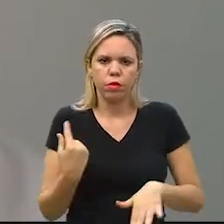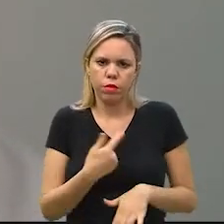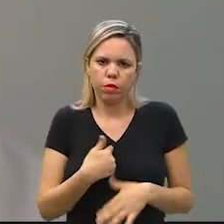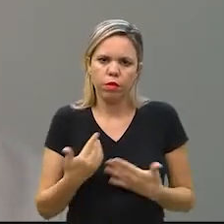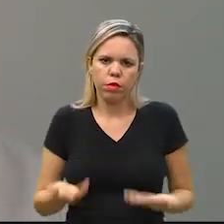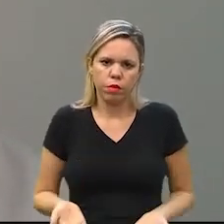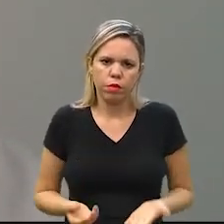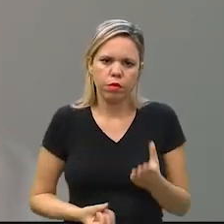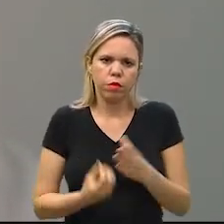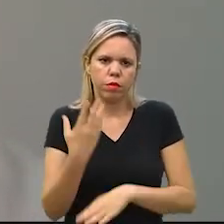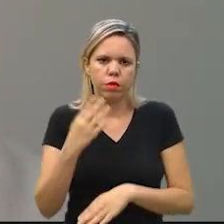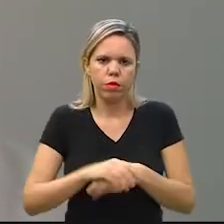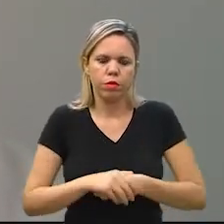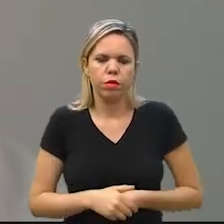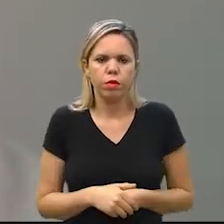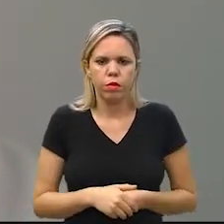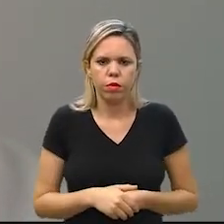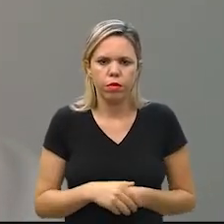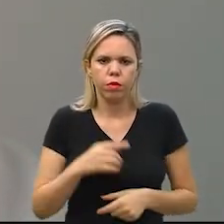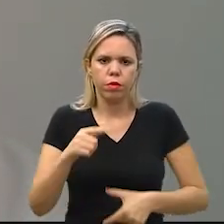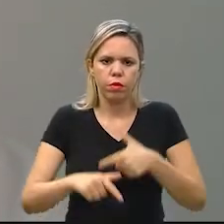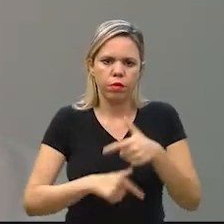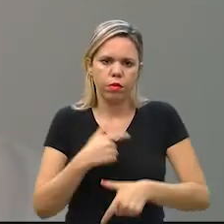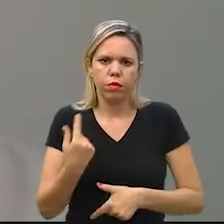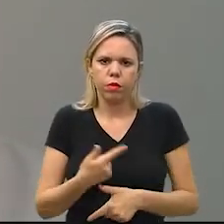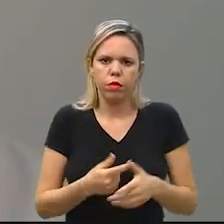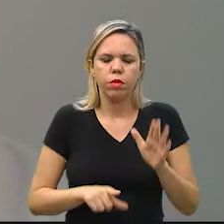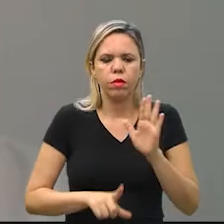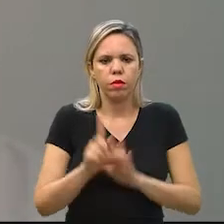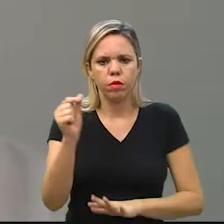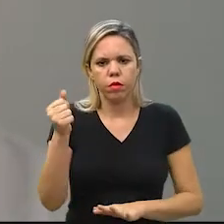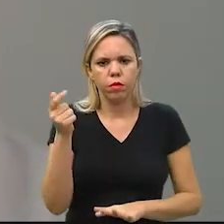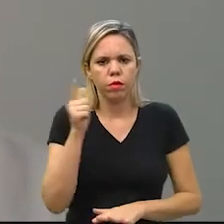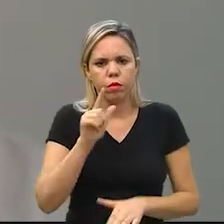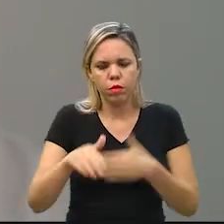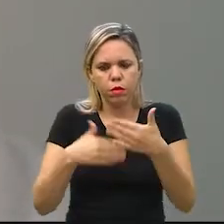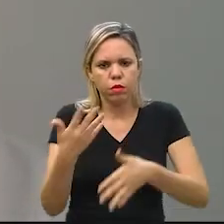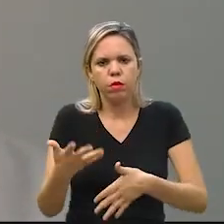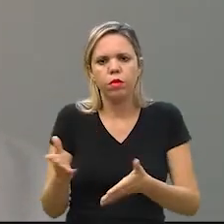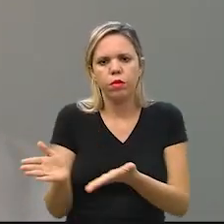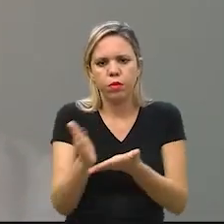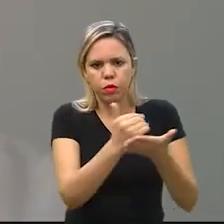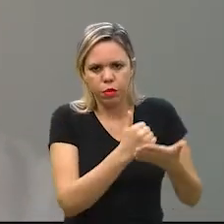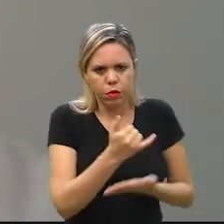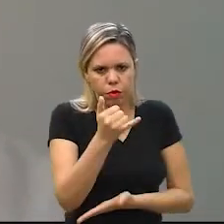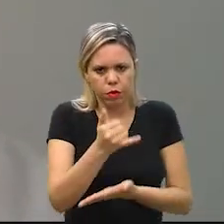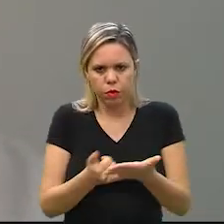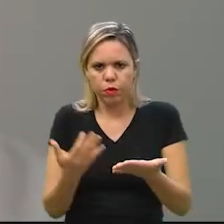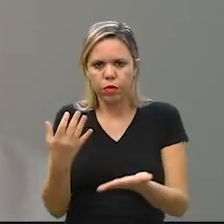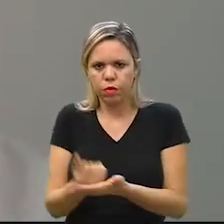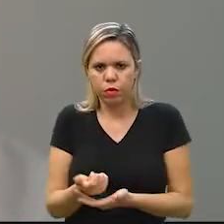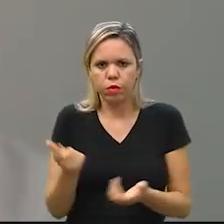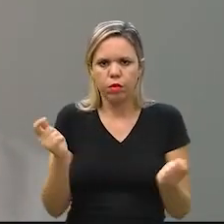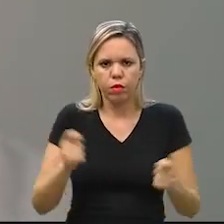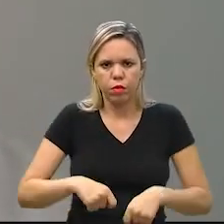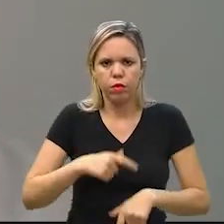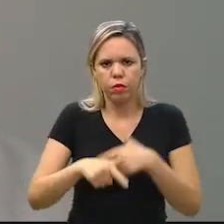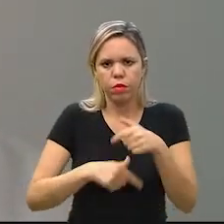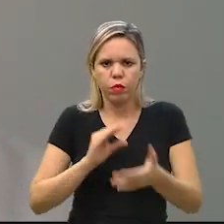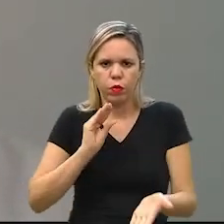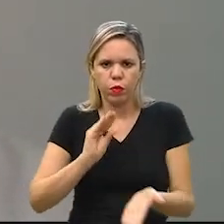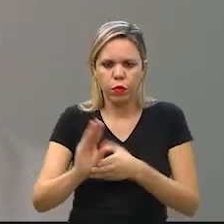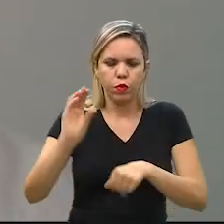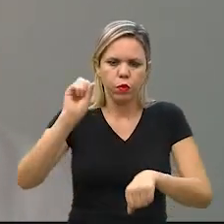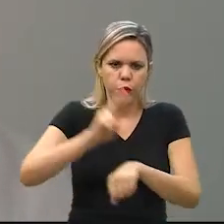gente gera trabalho, nós vamos gerar renda e, consequentemente, arrecadação de impostos e capacidade de